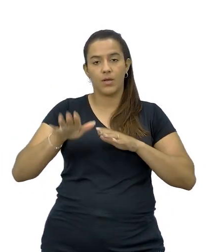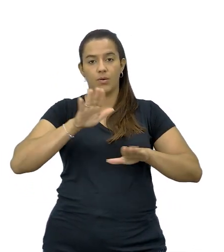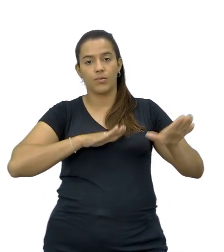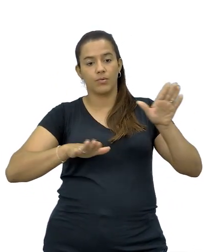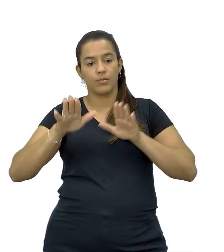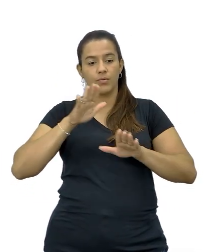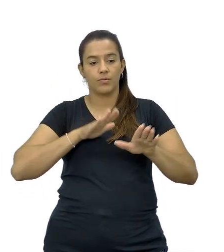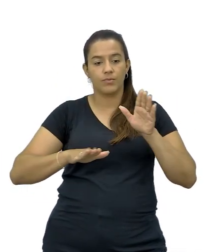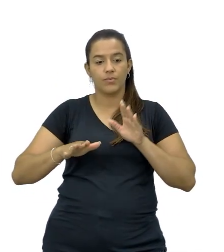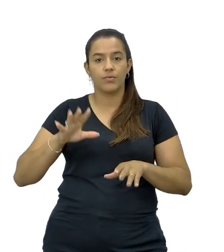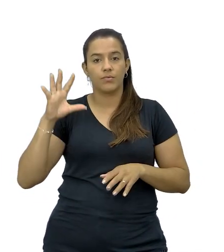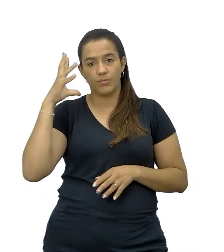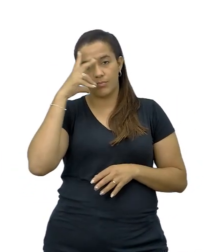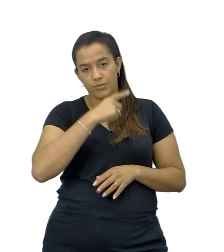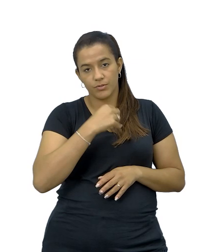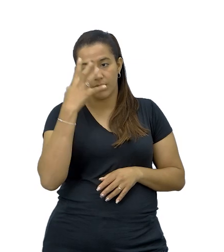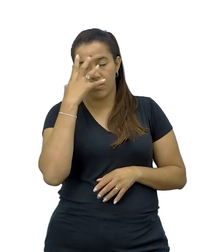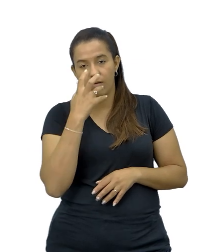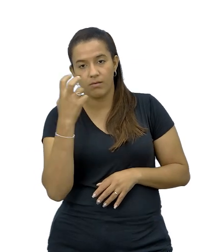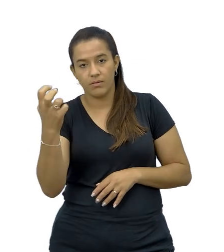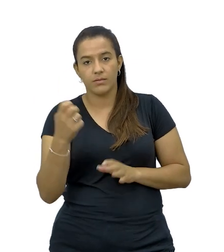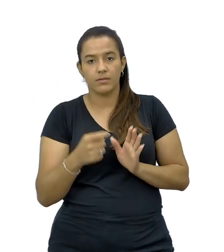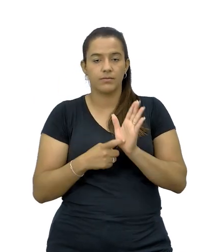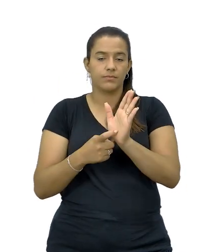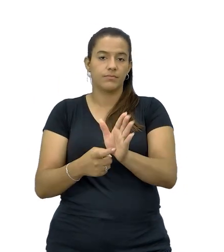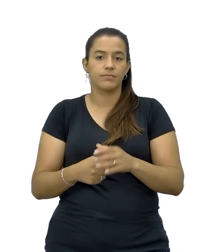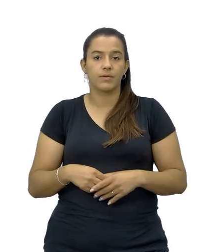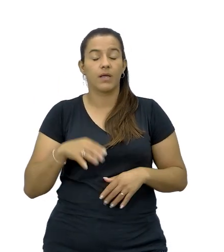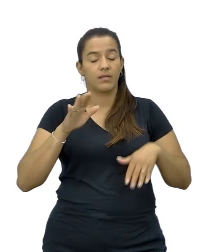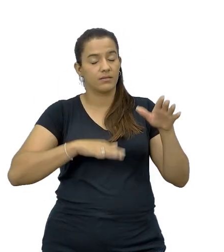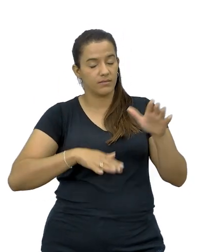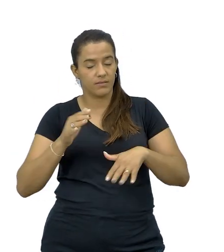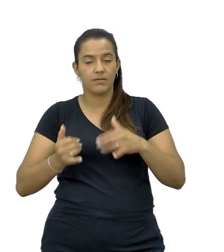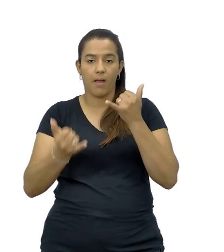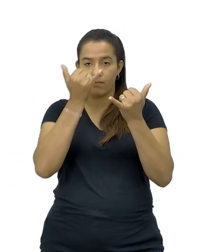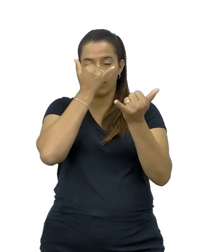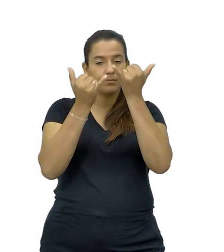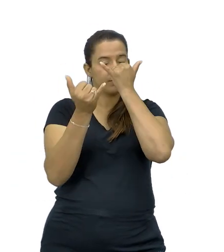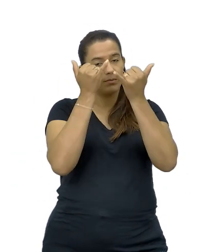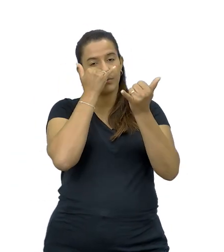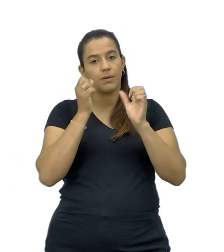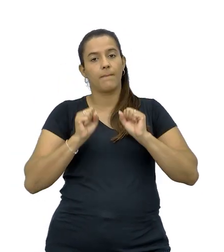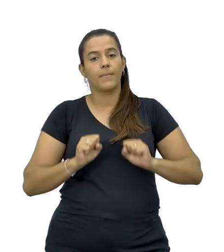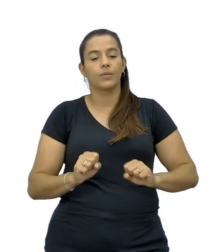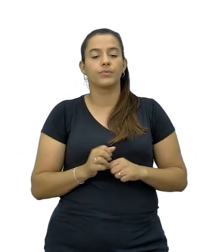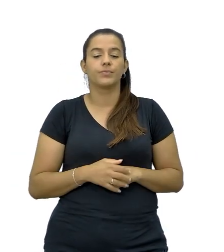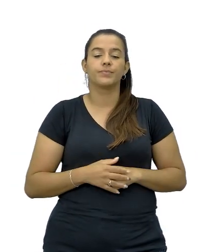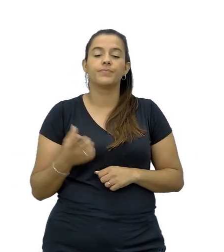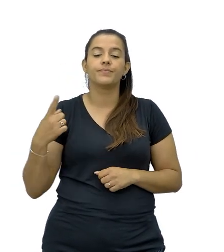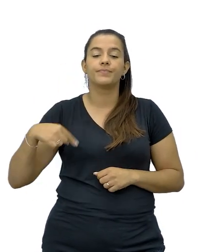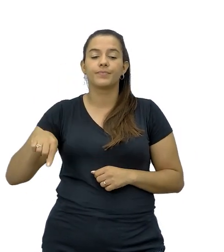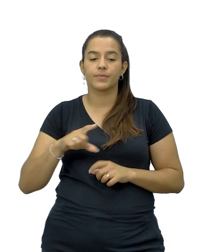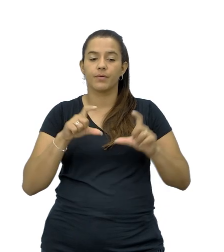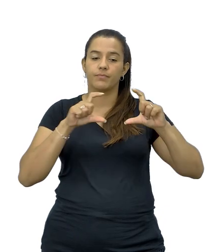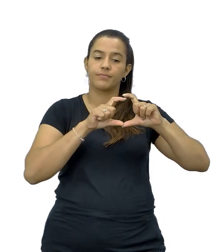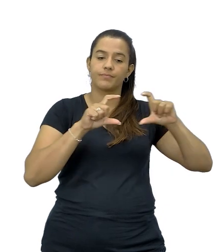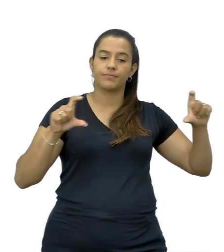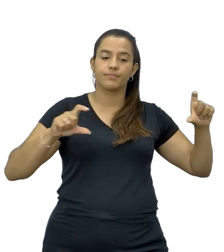com o muito lindo e atraente que lhe oferecem. Há muitas possibilidades de trabalhar com esse trecho,